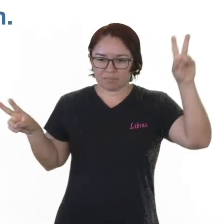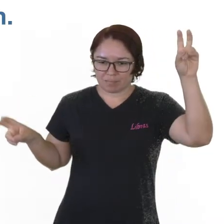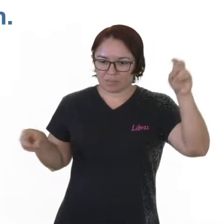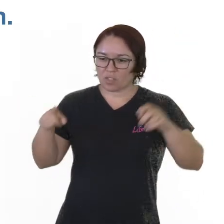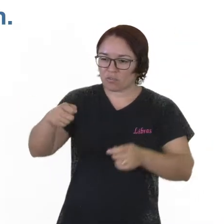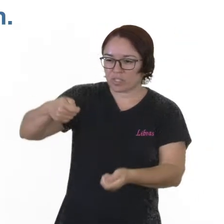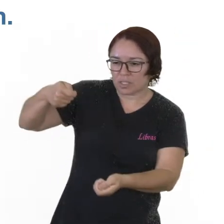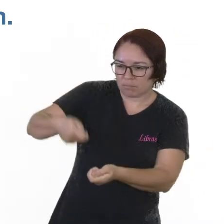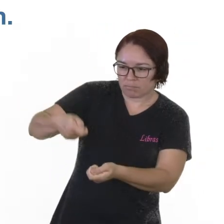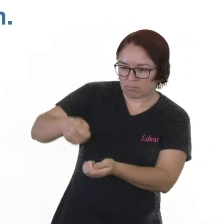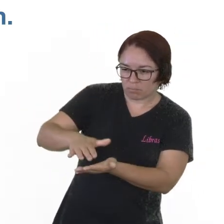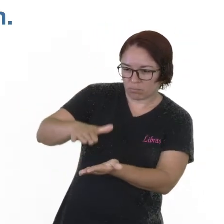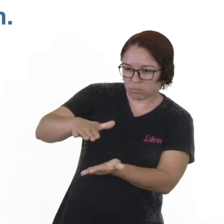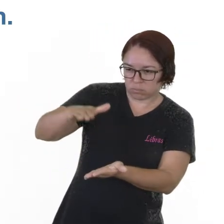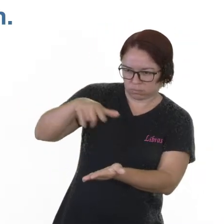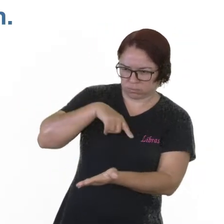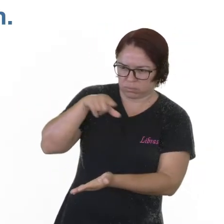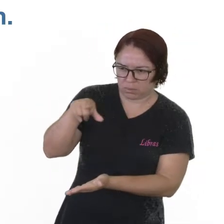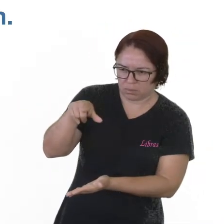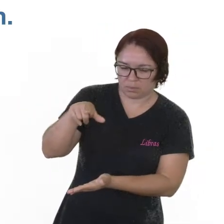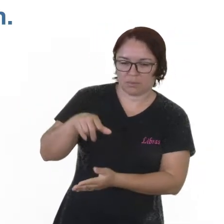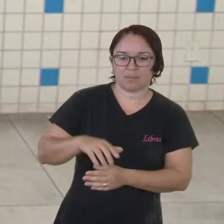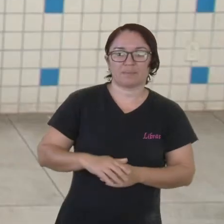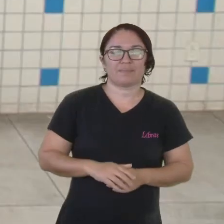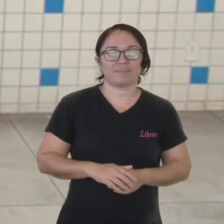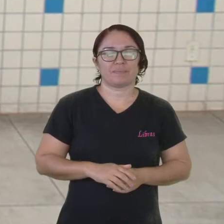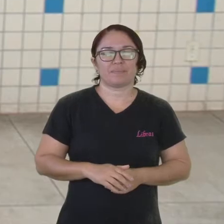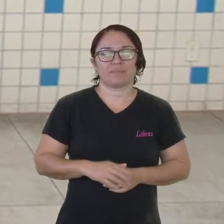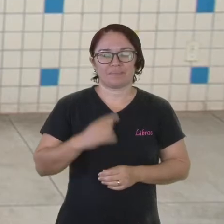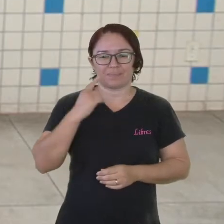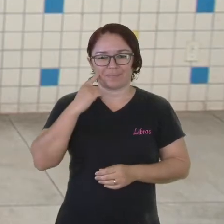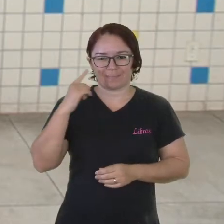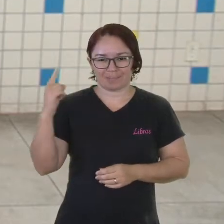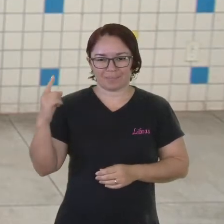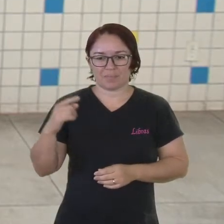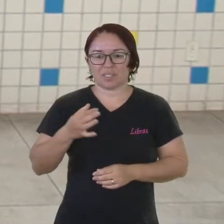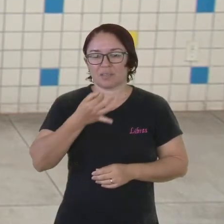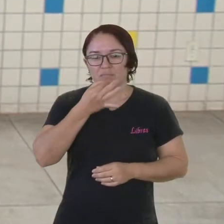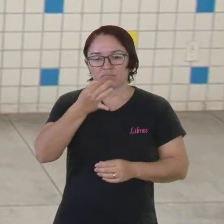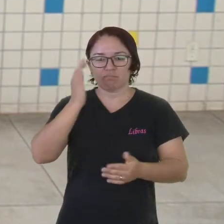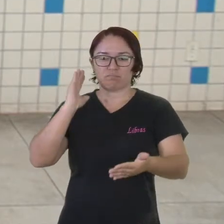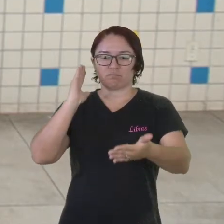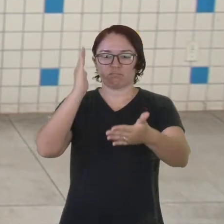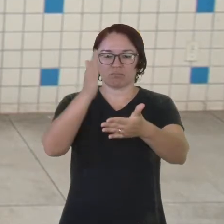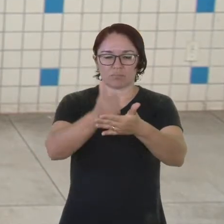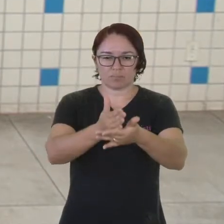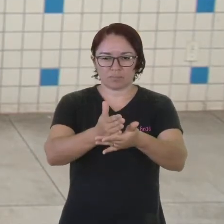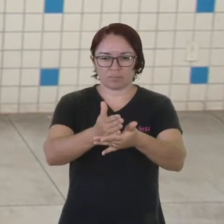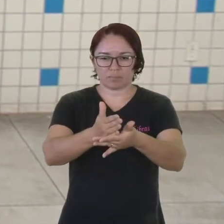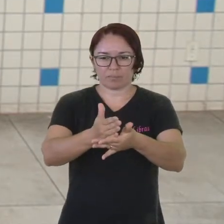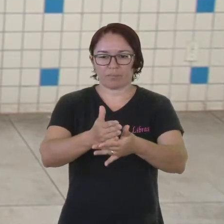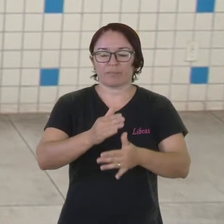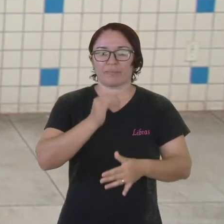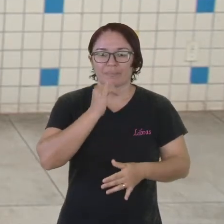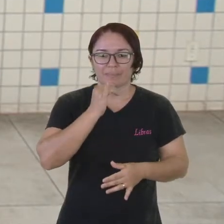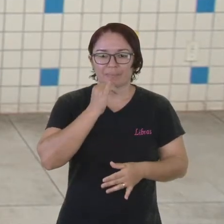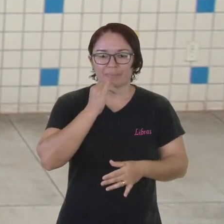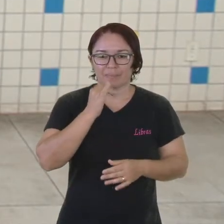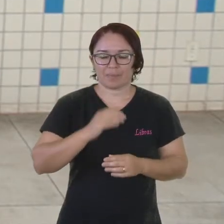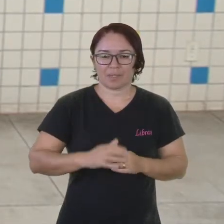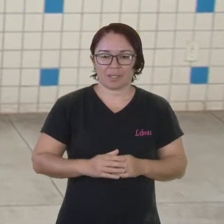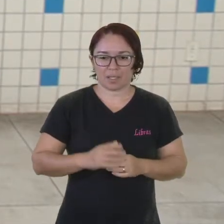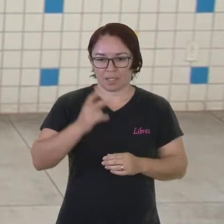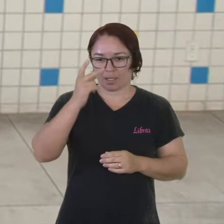Perguntou o homem. Então nós temos aí, nós vimos que o discurso direto que é aquele discurso em que a pessoa, o